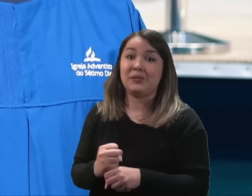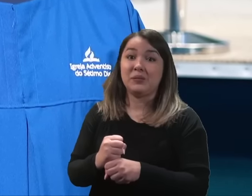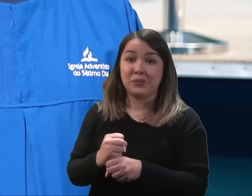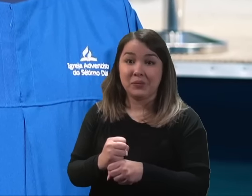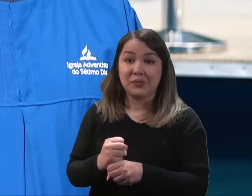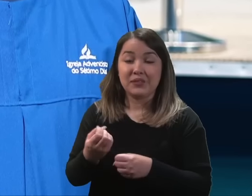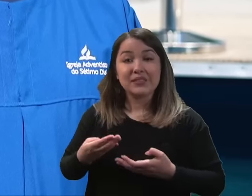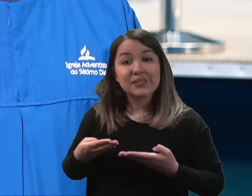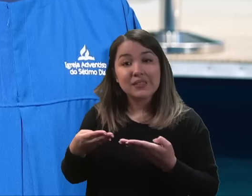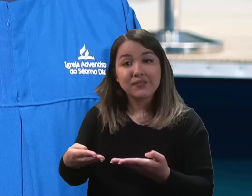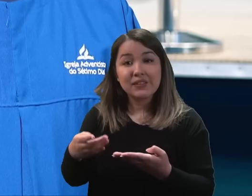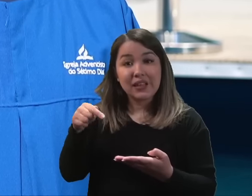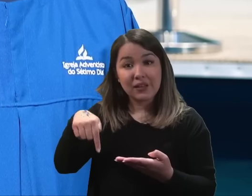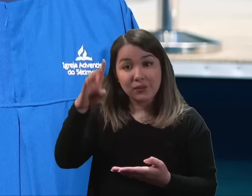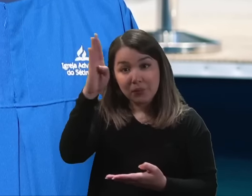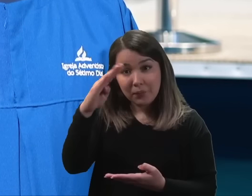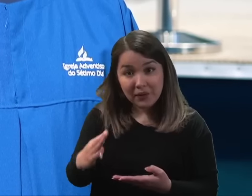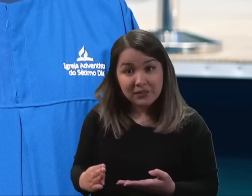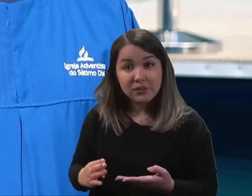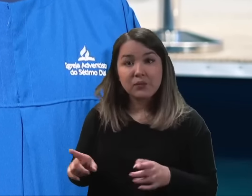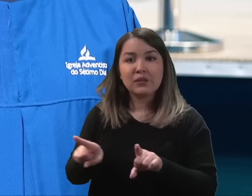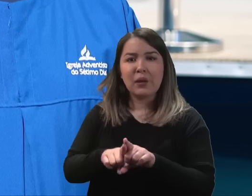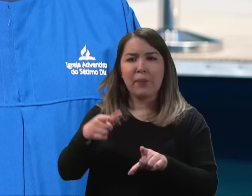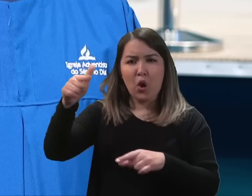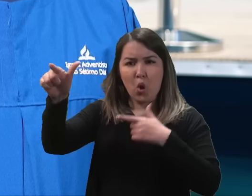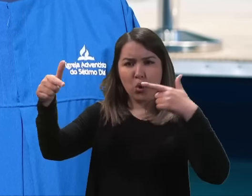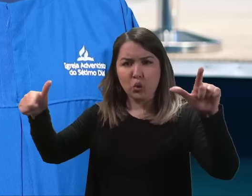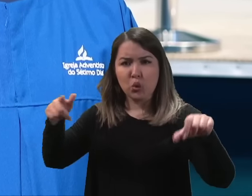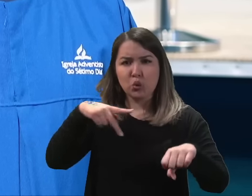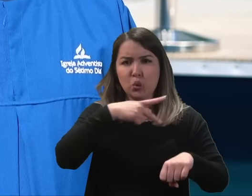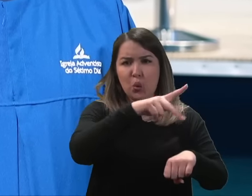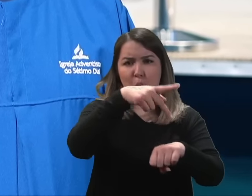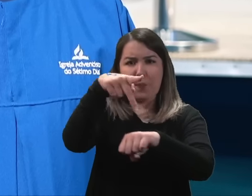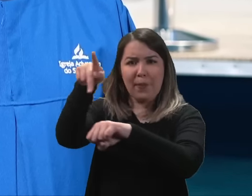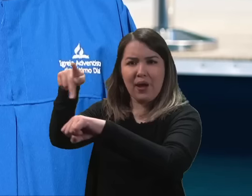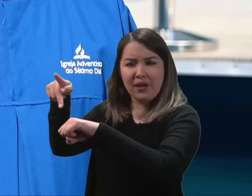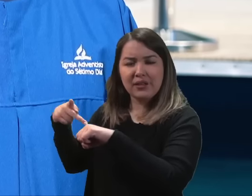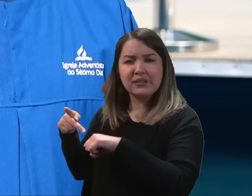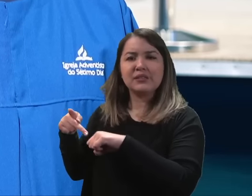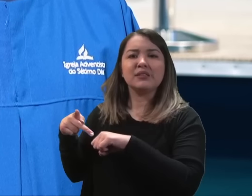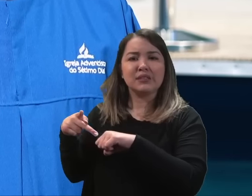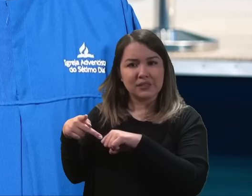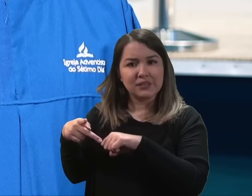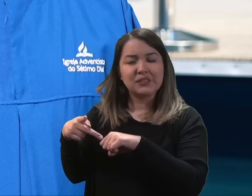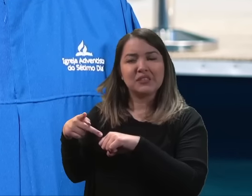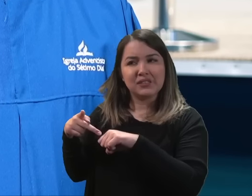servindo a Deus no Brasil em alguns países na América do Sul no continente africano europeu